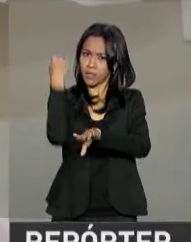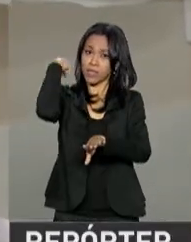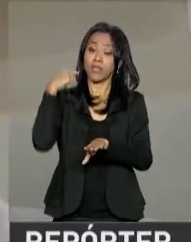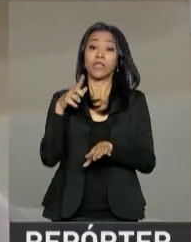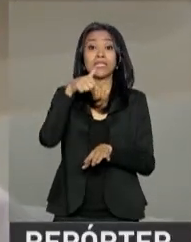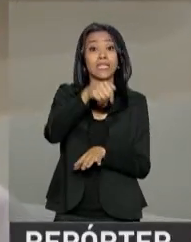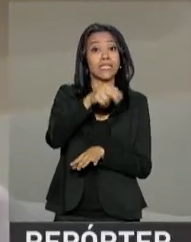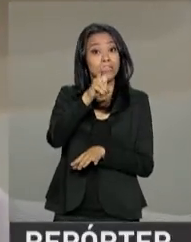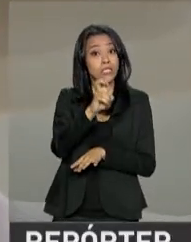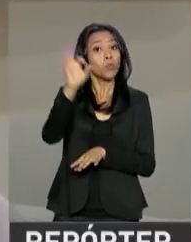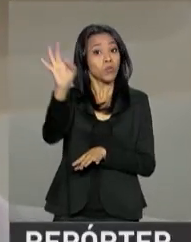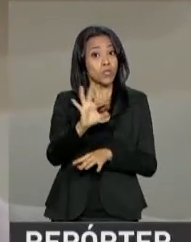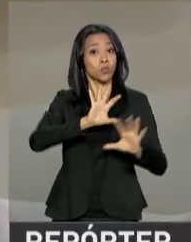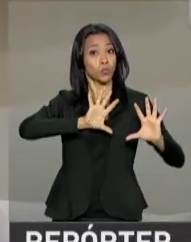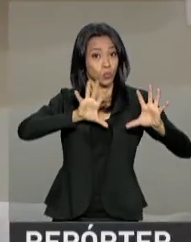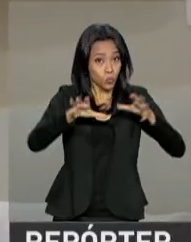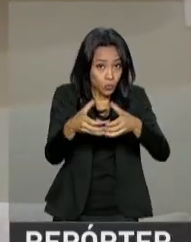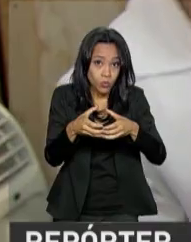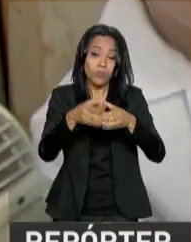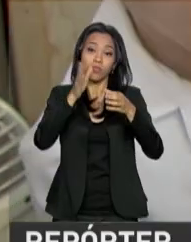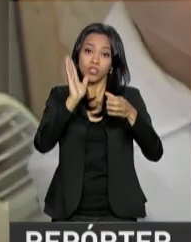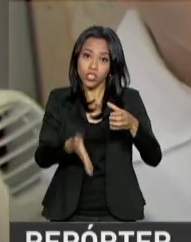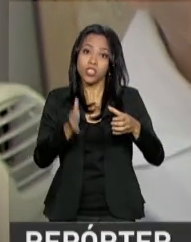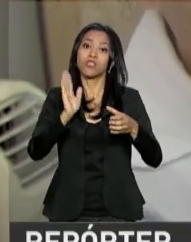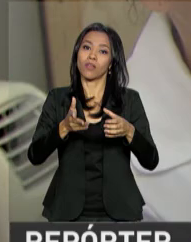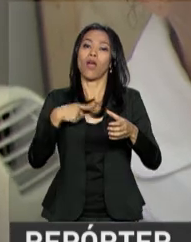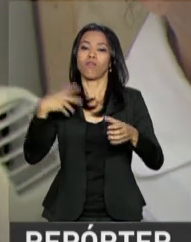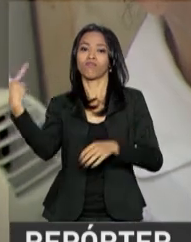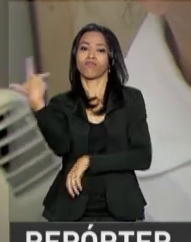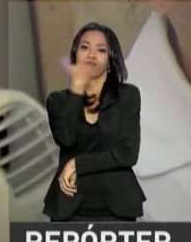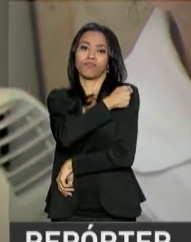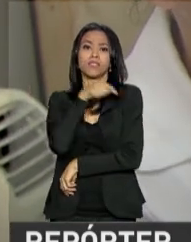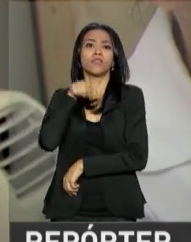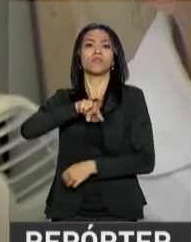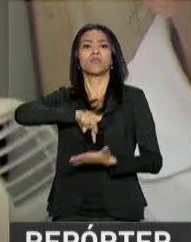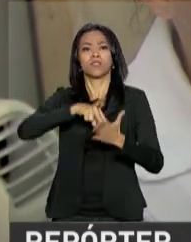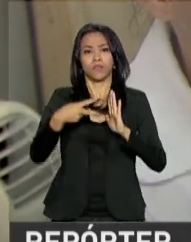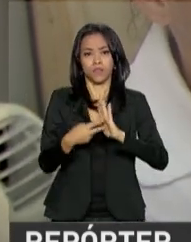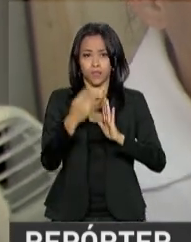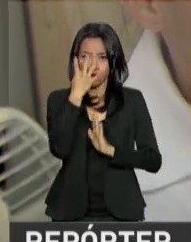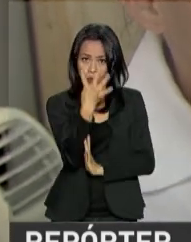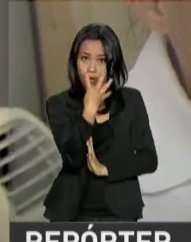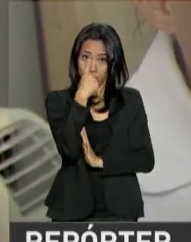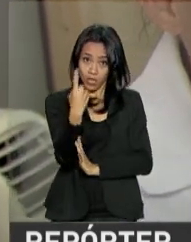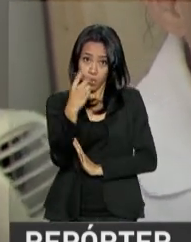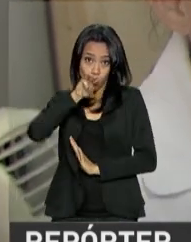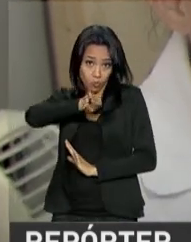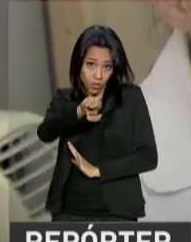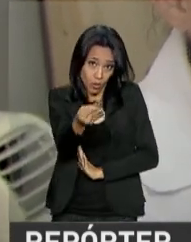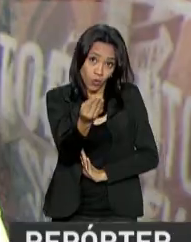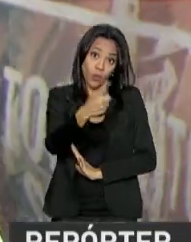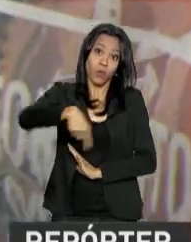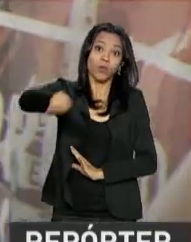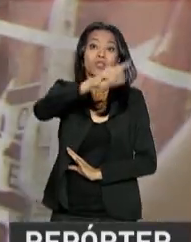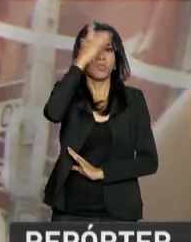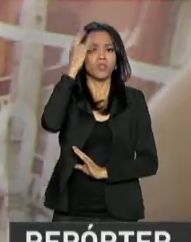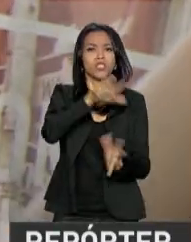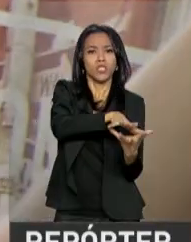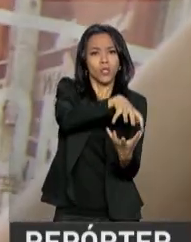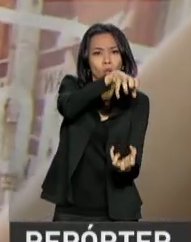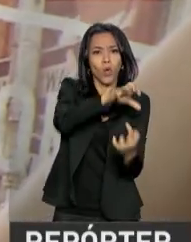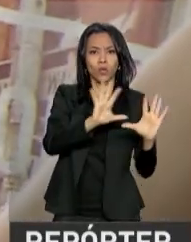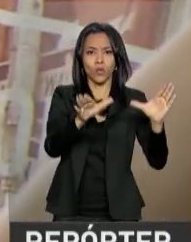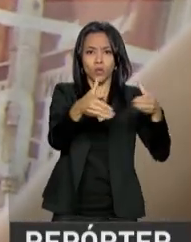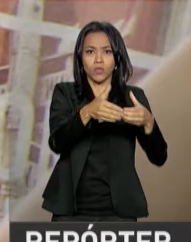já havia tomado a vacina e isso representa mais de 41 milhões de pessoas entre idosos a partir de 60 anos